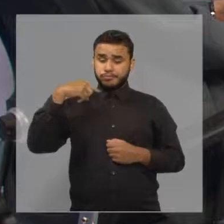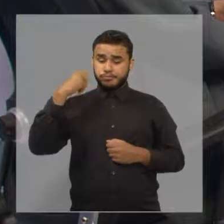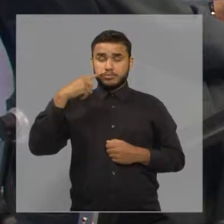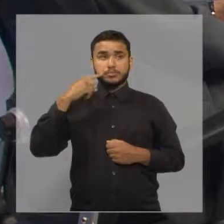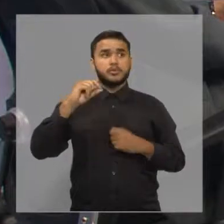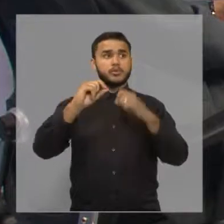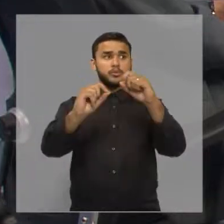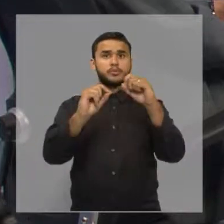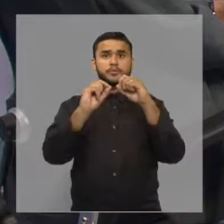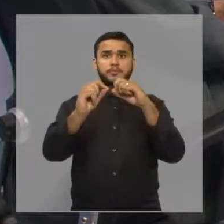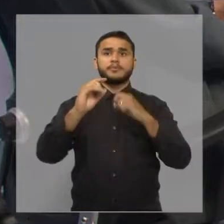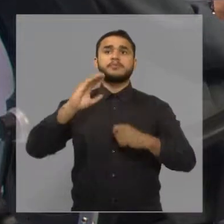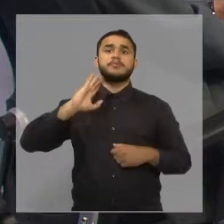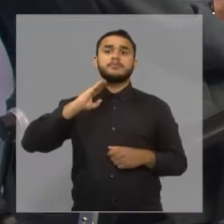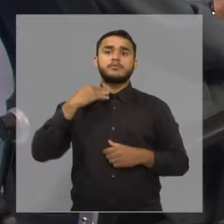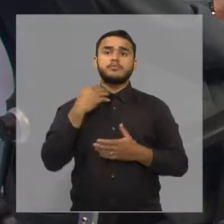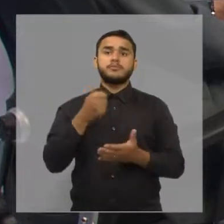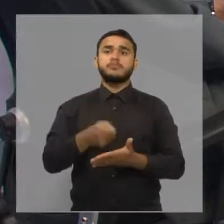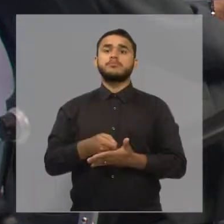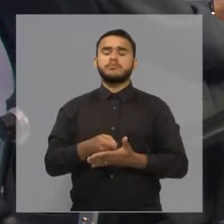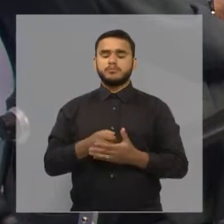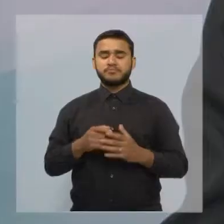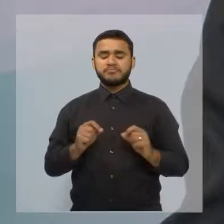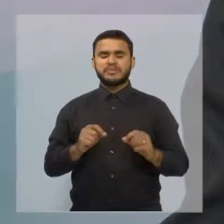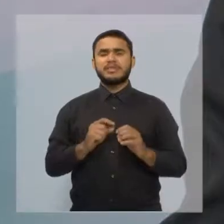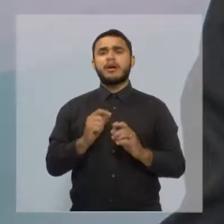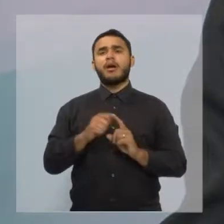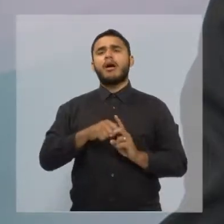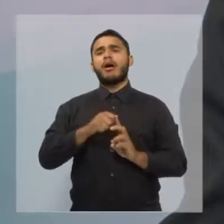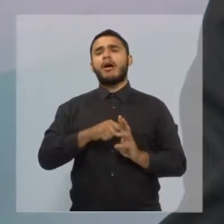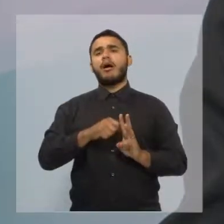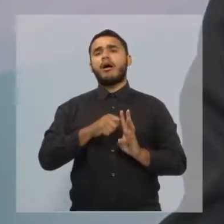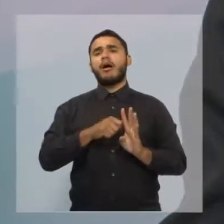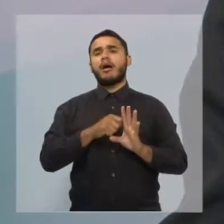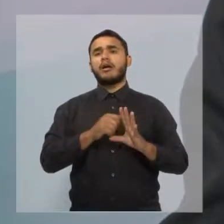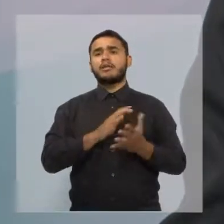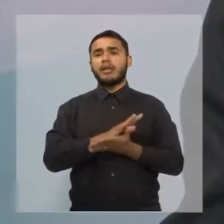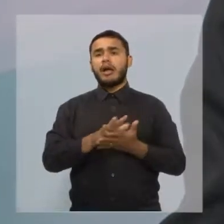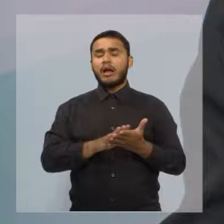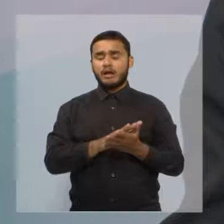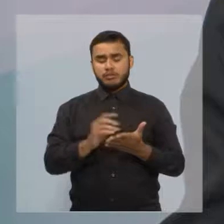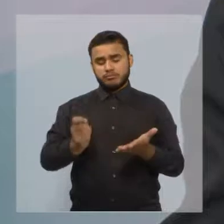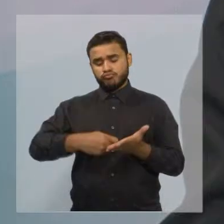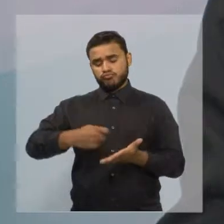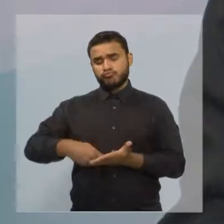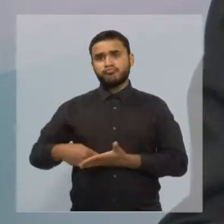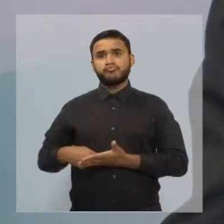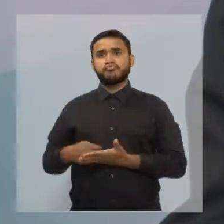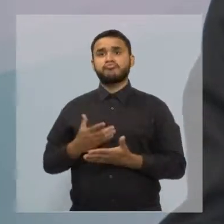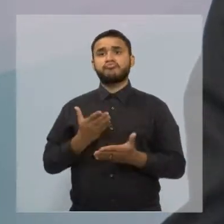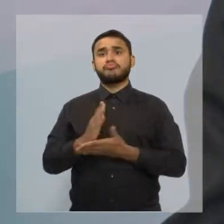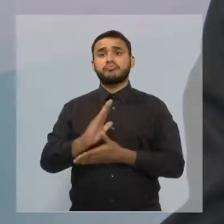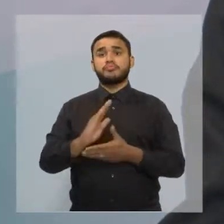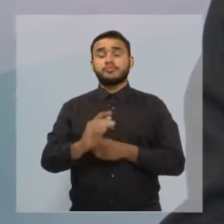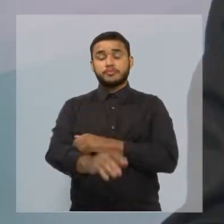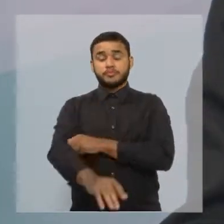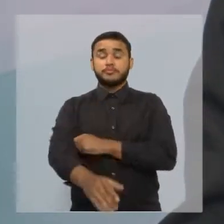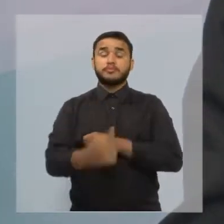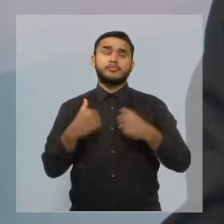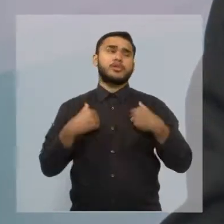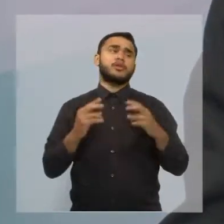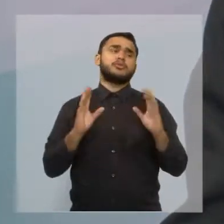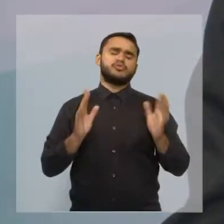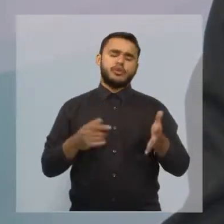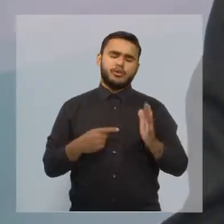passa meses, senta num processo, passa meses sem despachar no processo, você representa no CNJ,